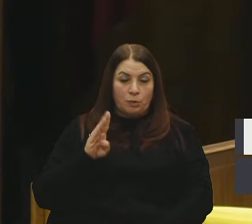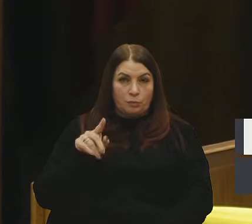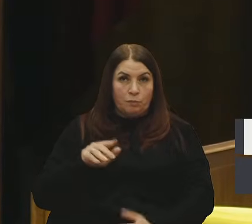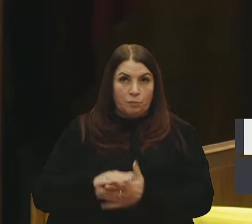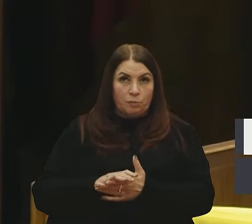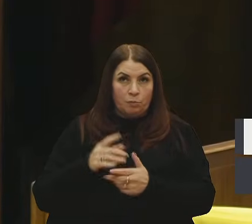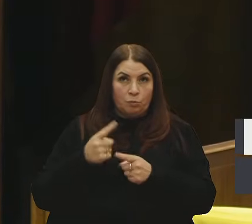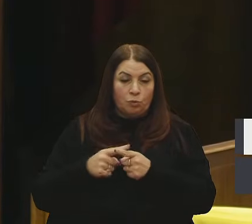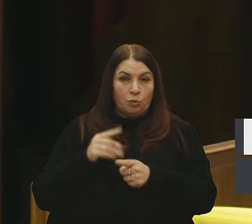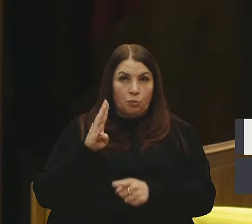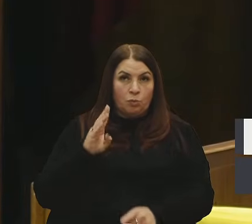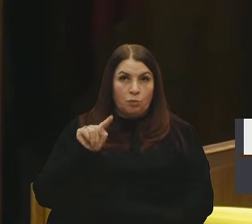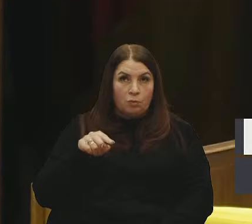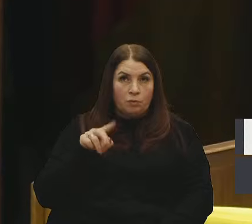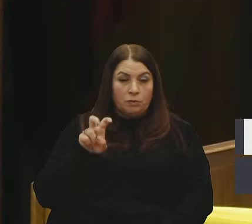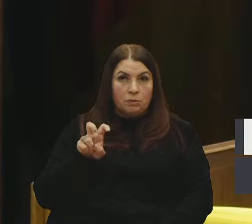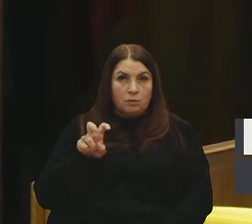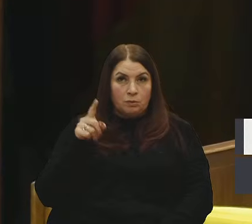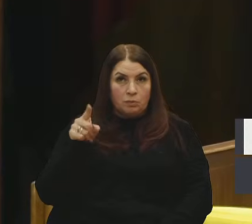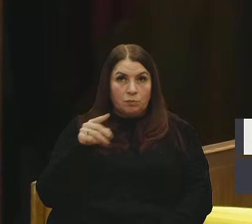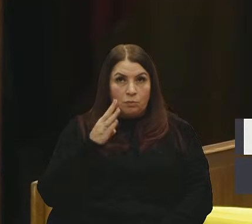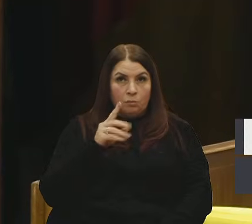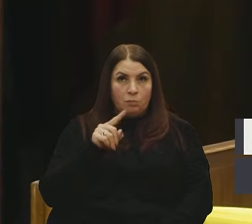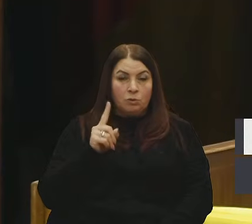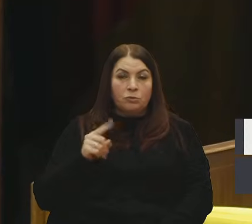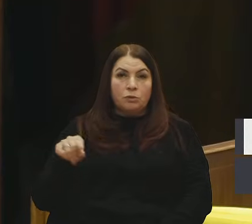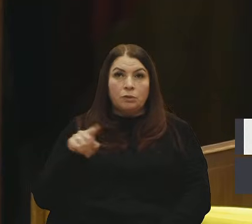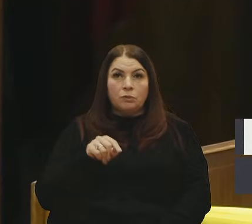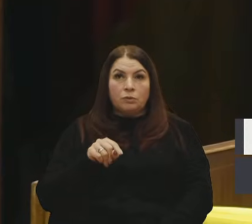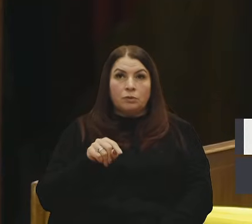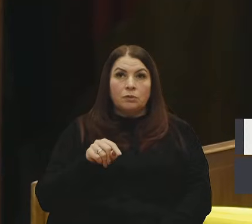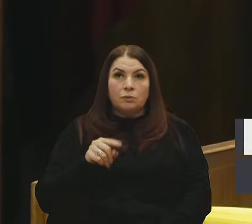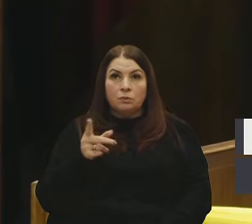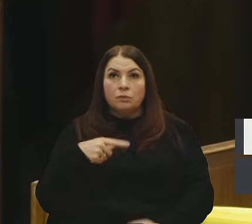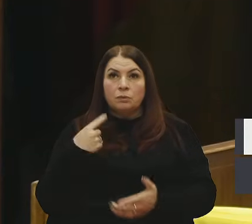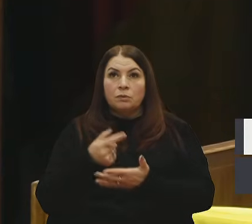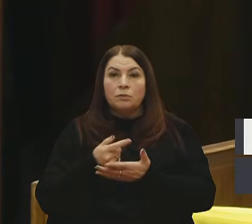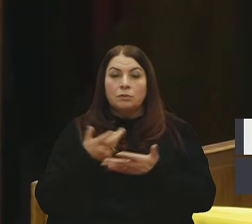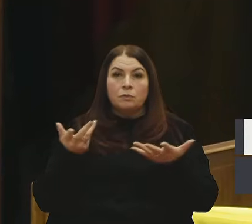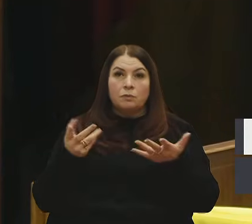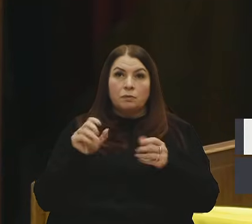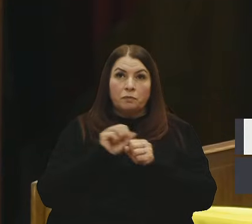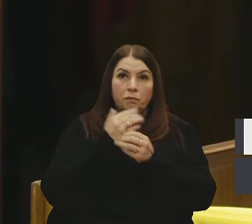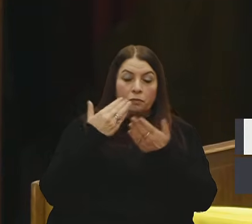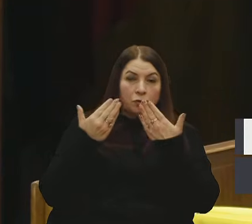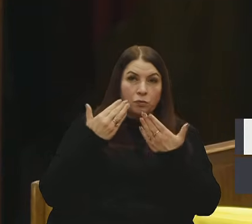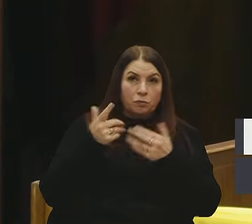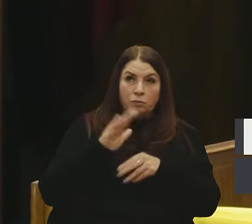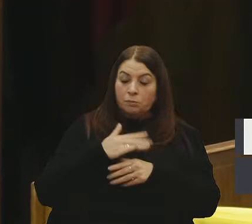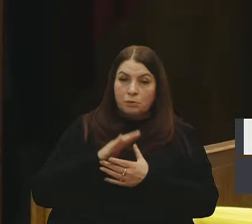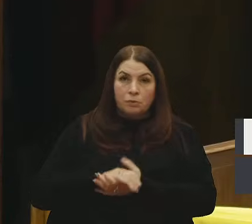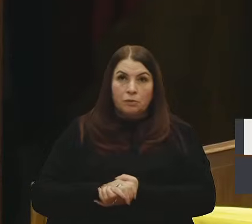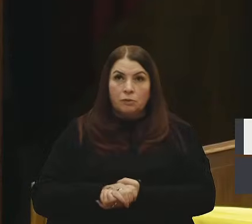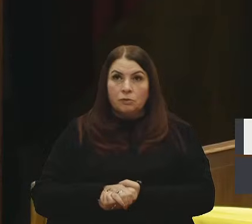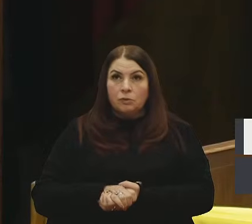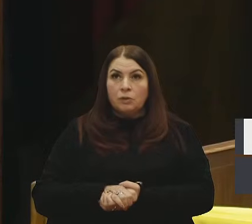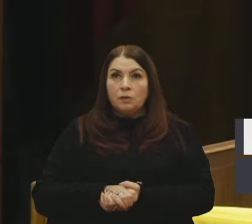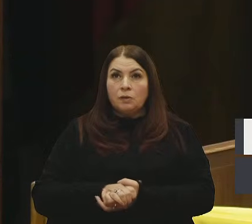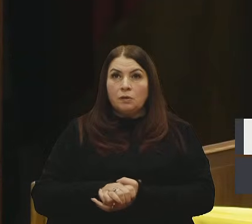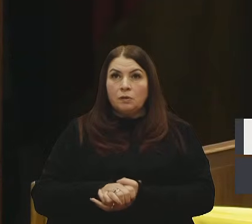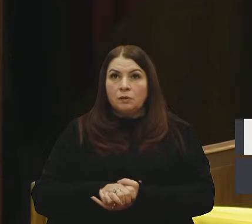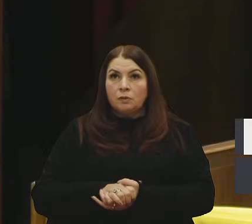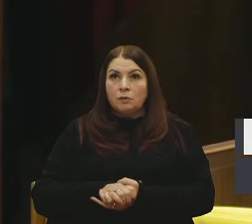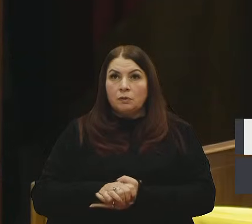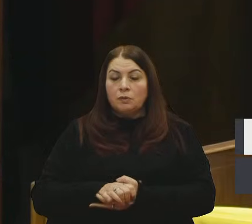Porque o de 4,5 é o item 4.1. Então, se ficou dúvida, não tem mais. Aqui,